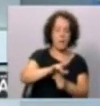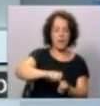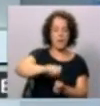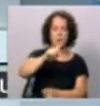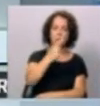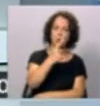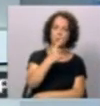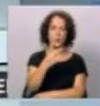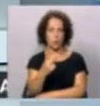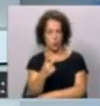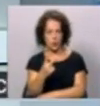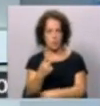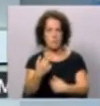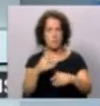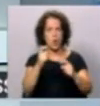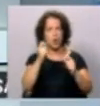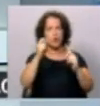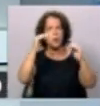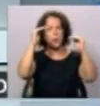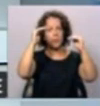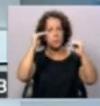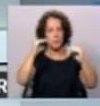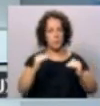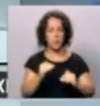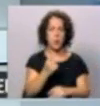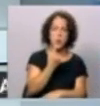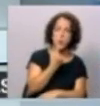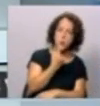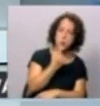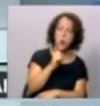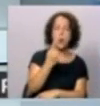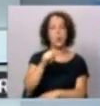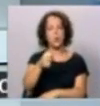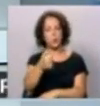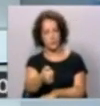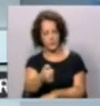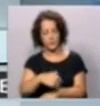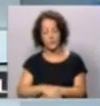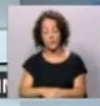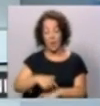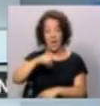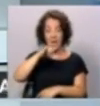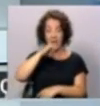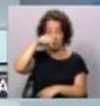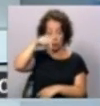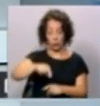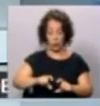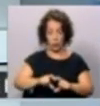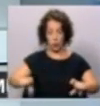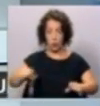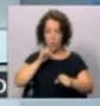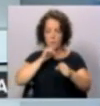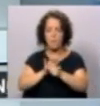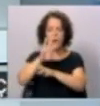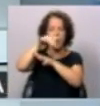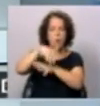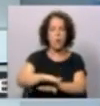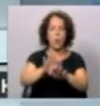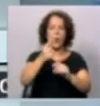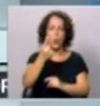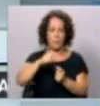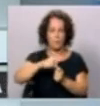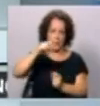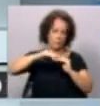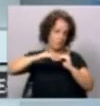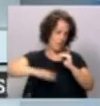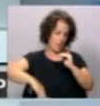2 metros, no entanto a baixar gradualmente para 1 ou 1,5 m. Na costa sul do Algarve, ondas de sueste inferiores a 1 metro e por esse motivo